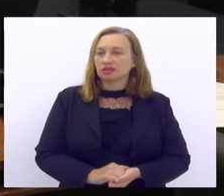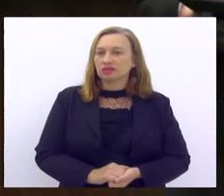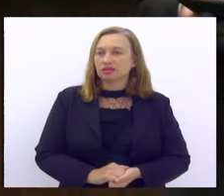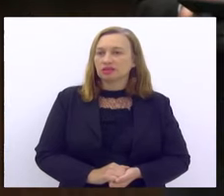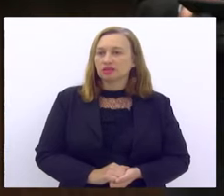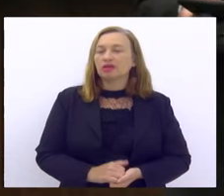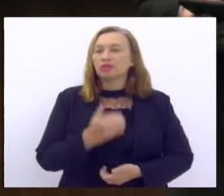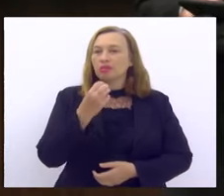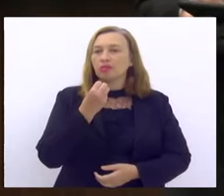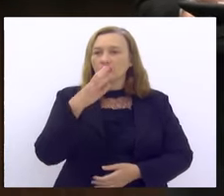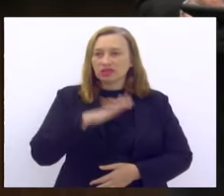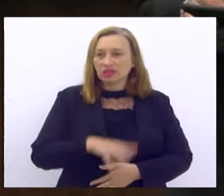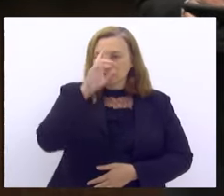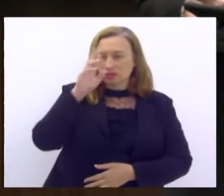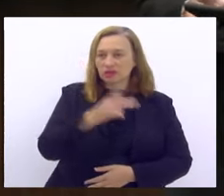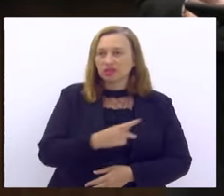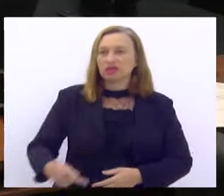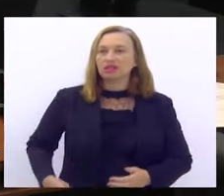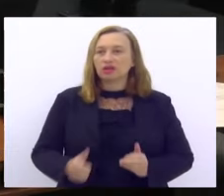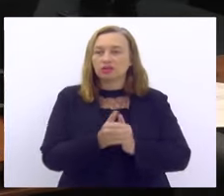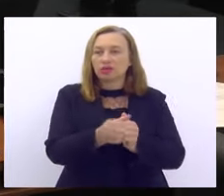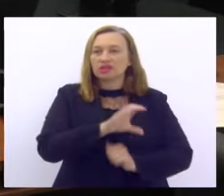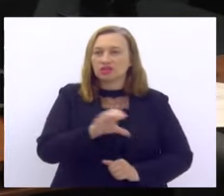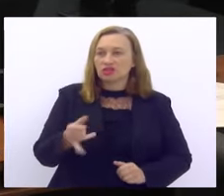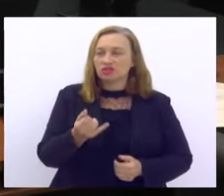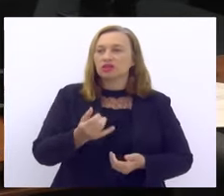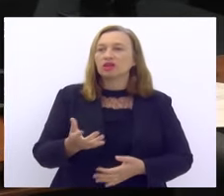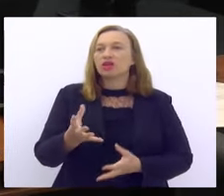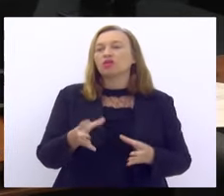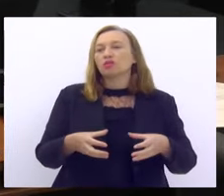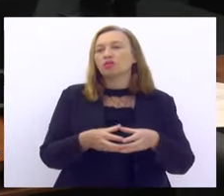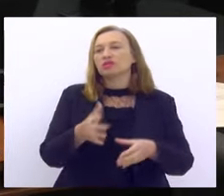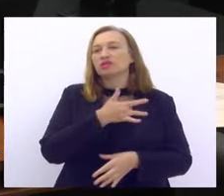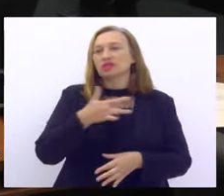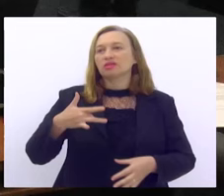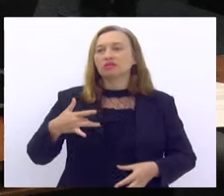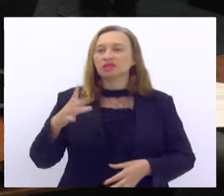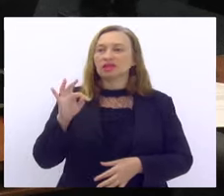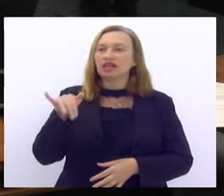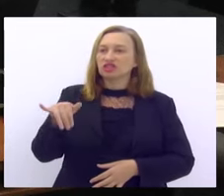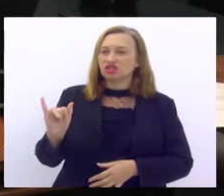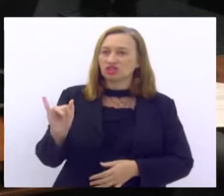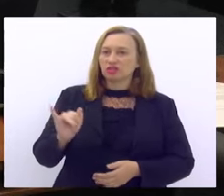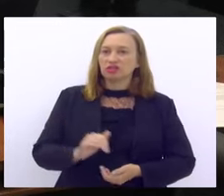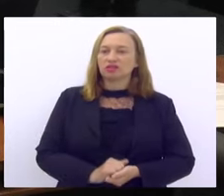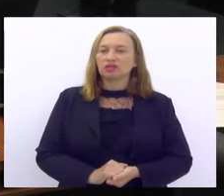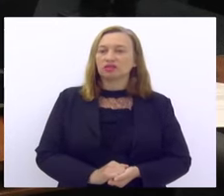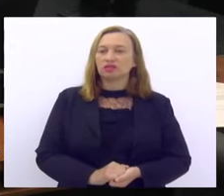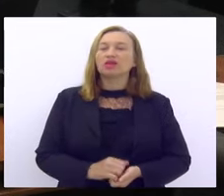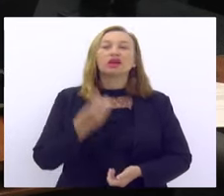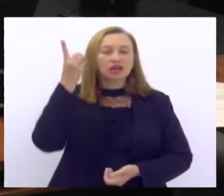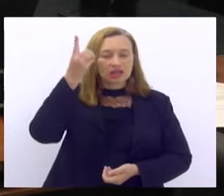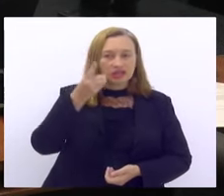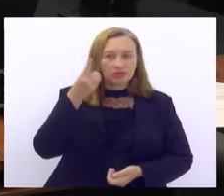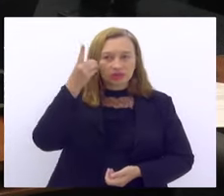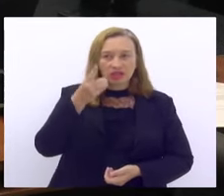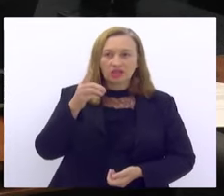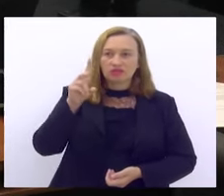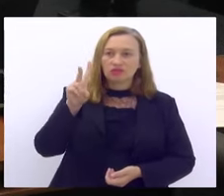Boa tarde, presidente. Acompanhe a CCJ. Pela Comissão de Saúde, deputado Tandy Vieira. Deputado Vitor